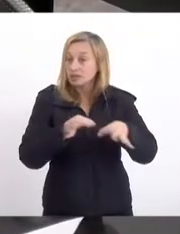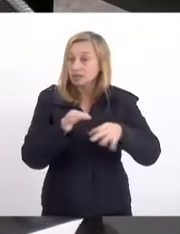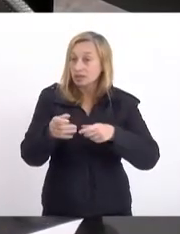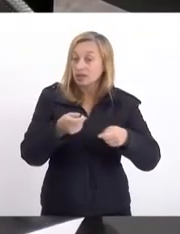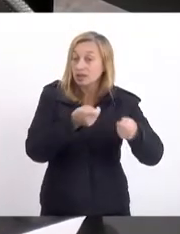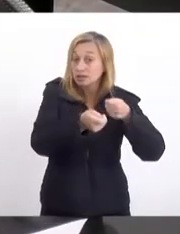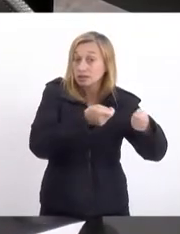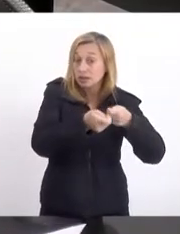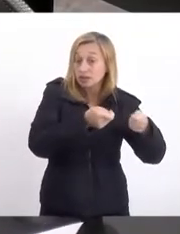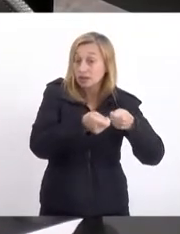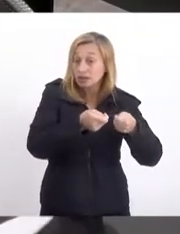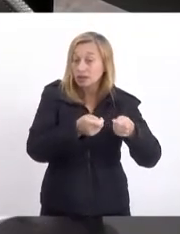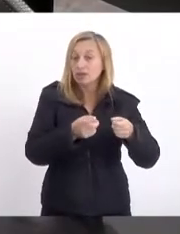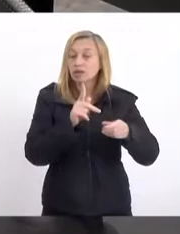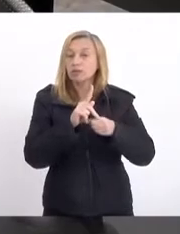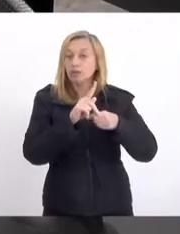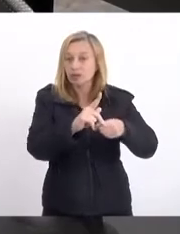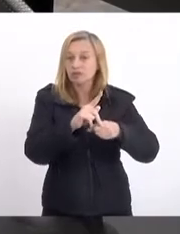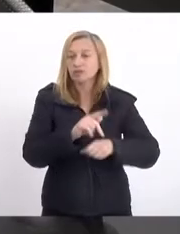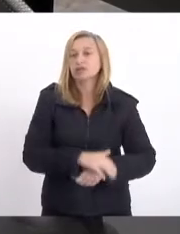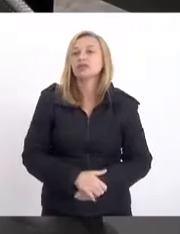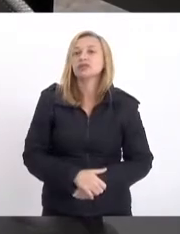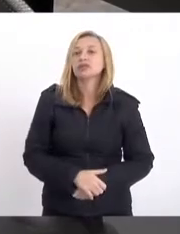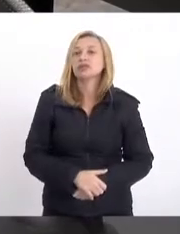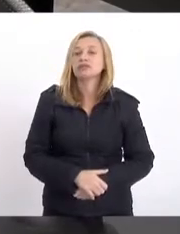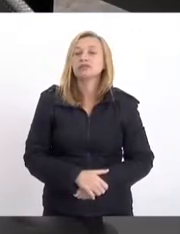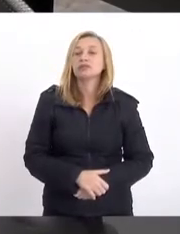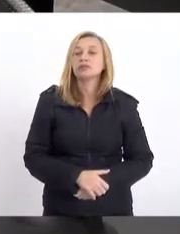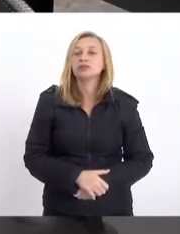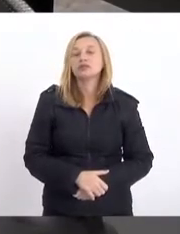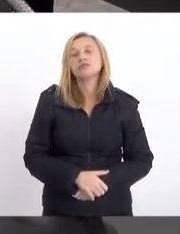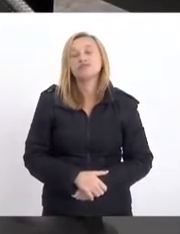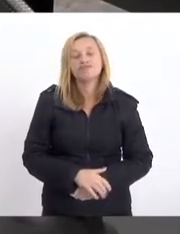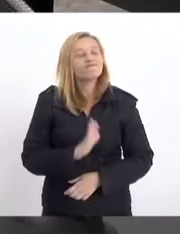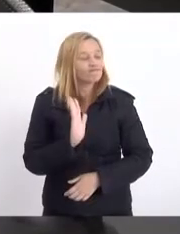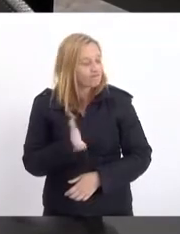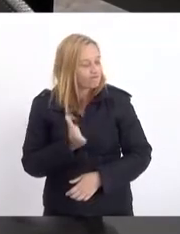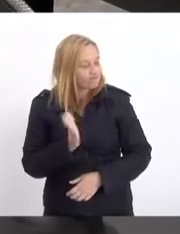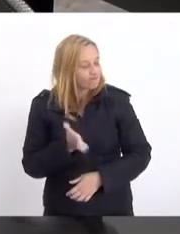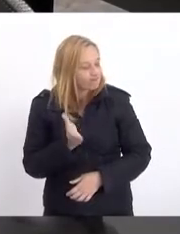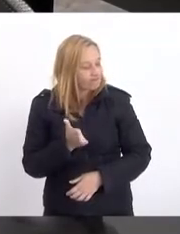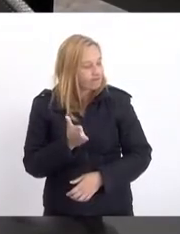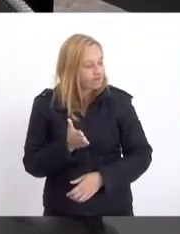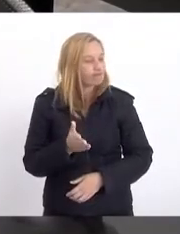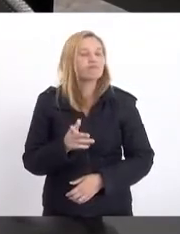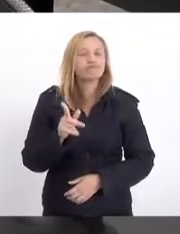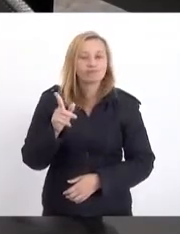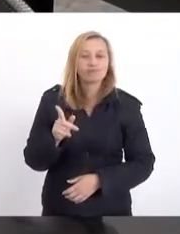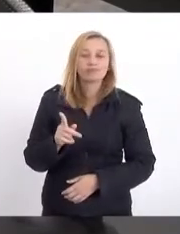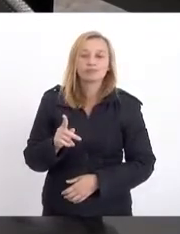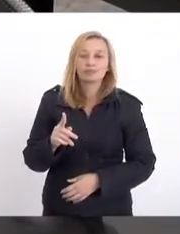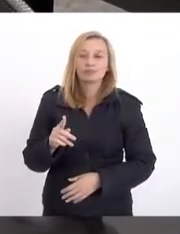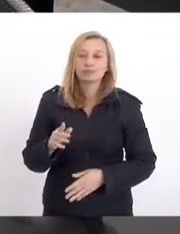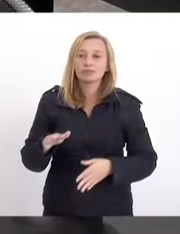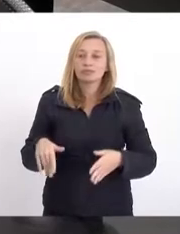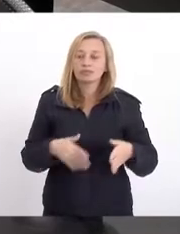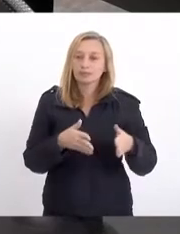controladoria e procuradoria, isso daí vai já dar o norte,